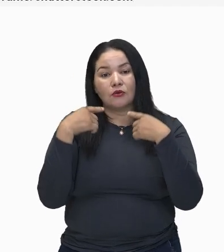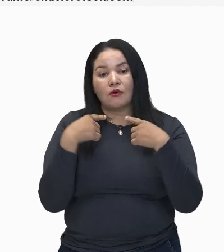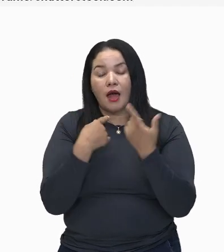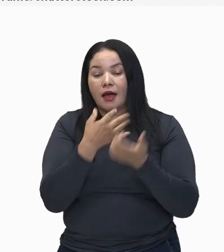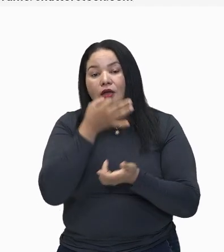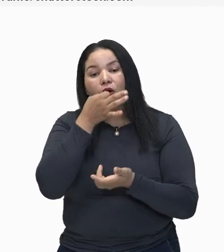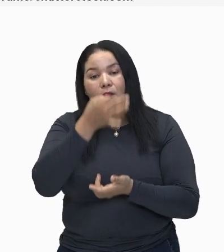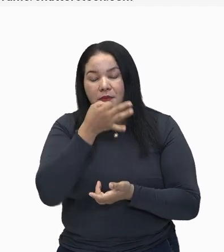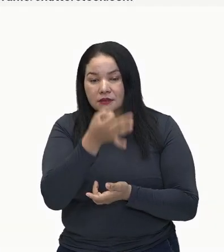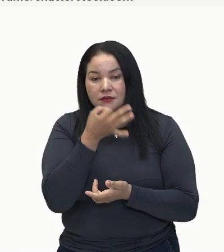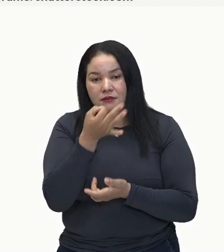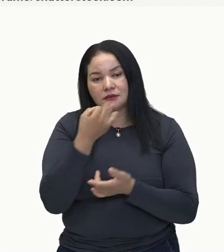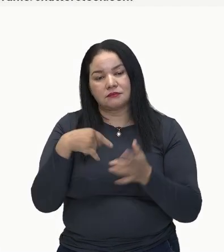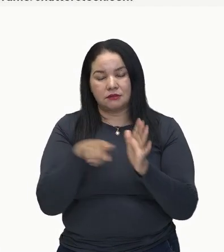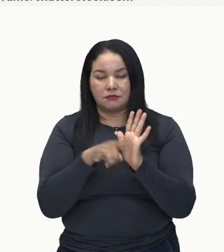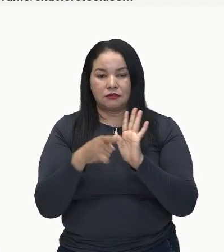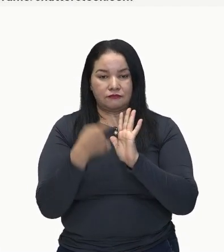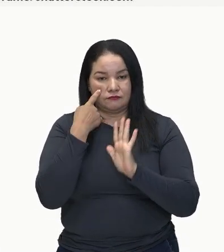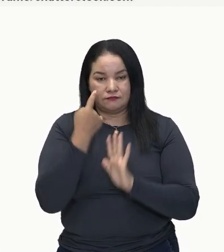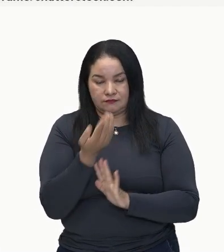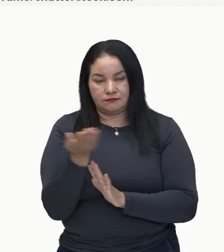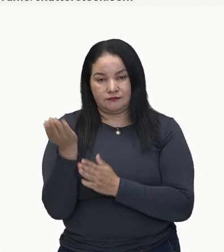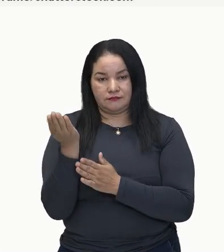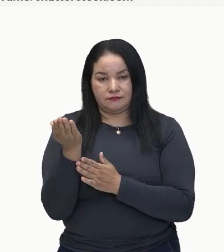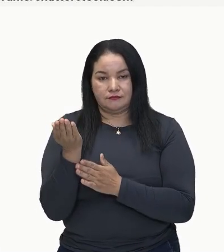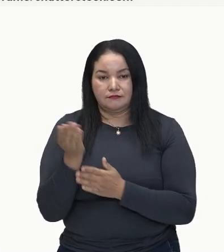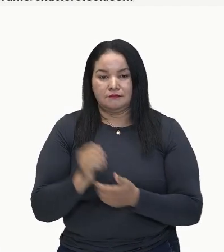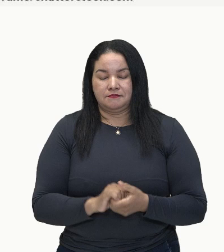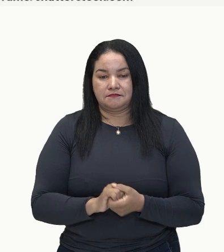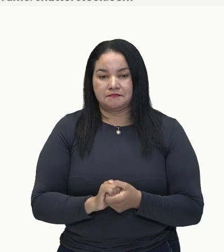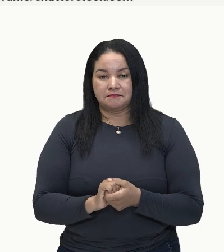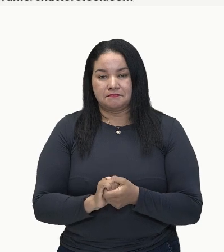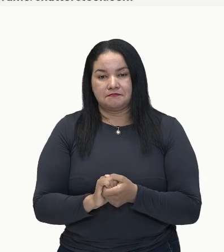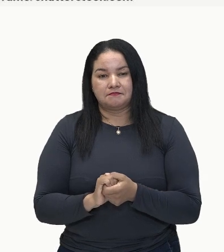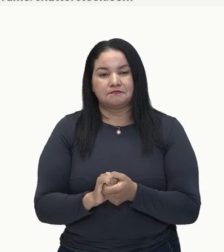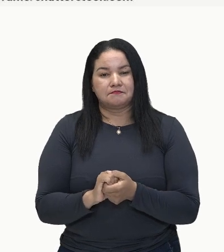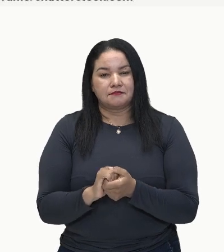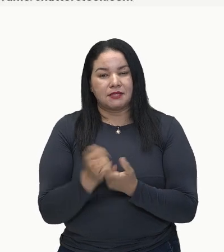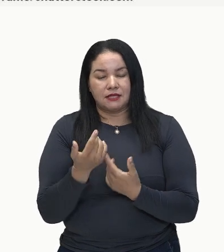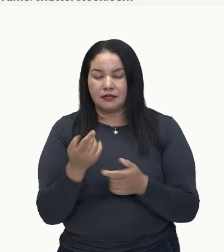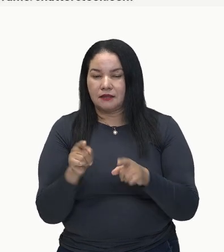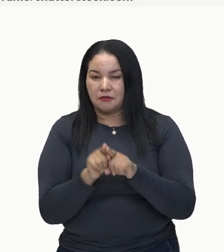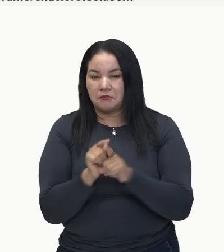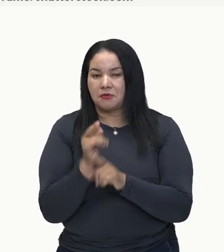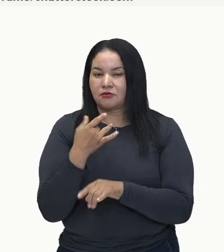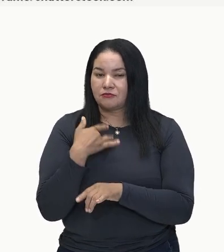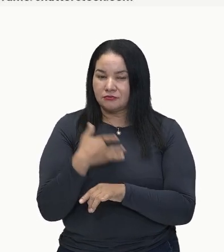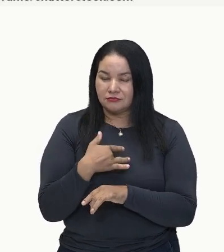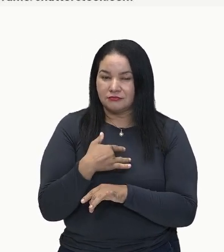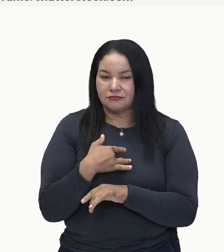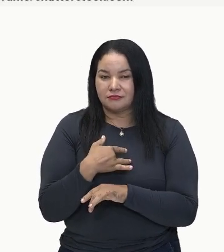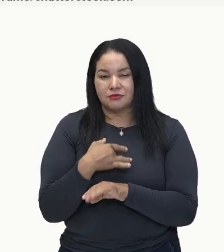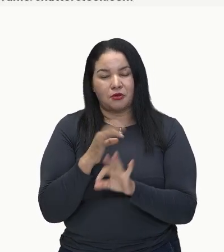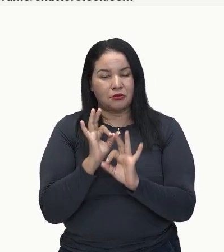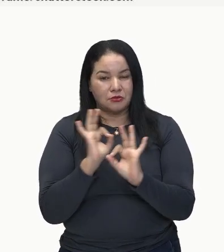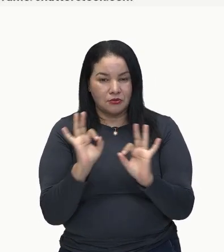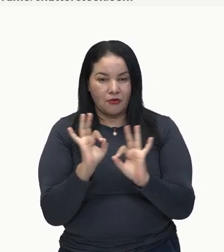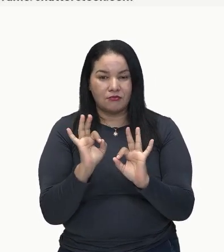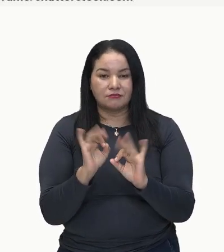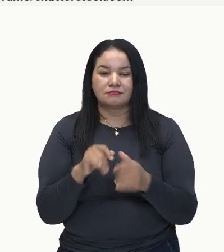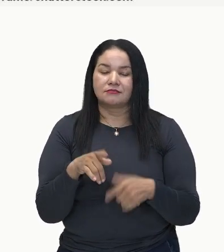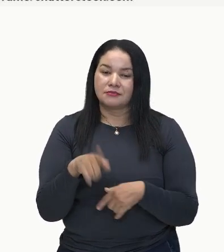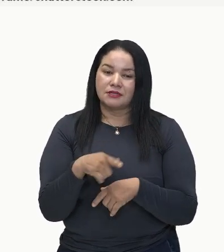só. Coringa é perturbador, comovente, fantástico. O melhor